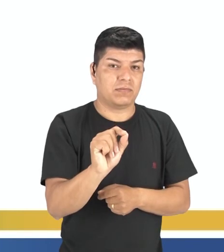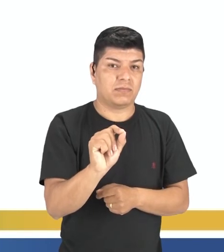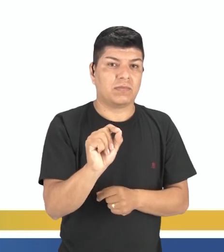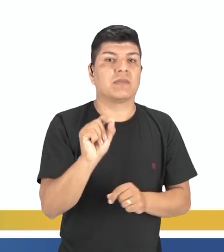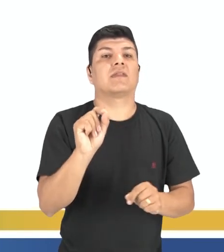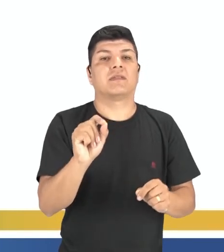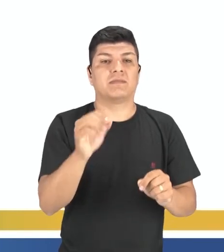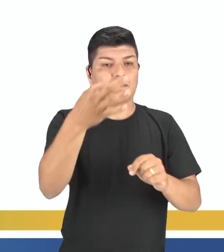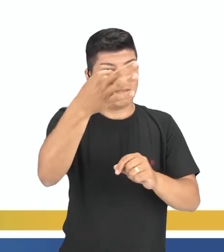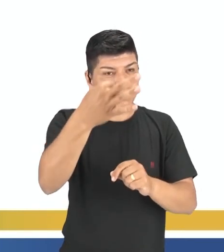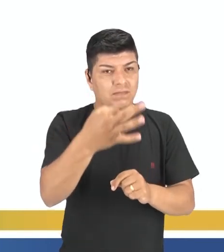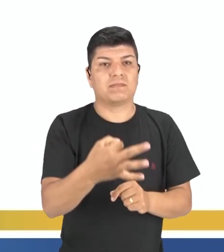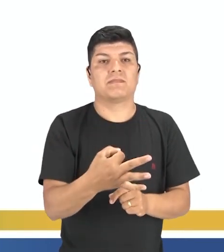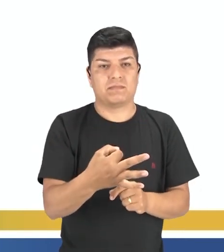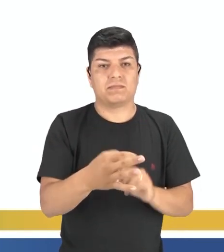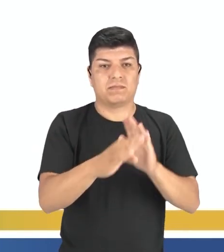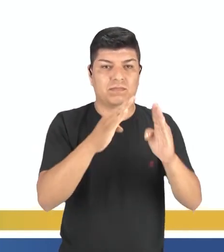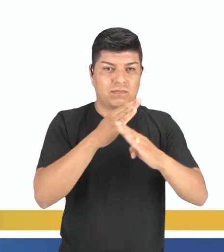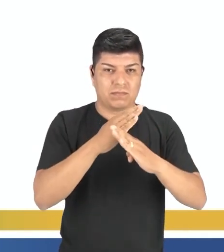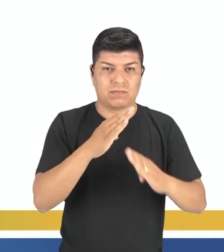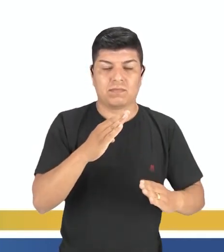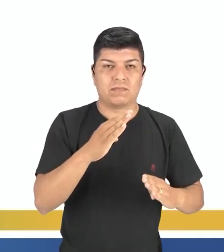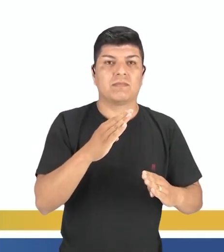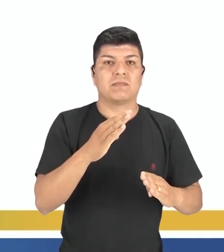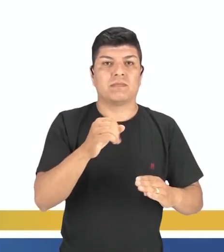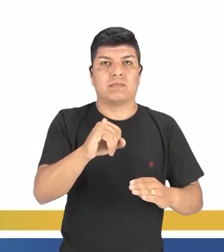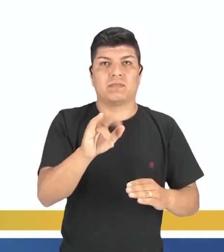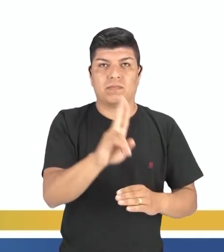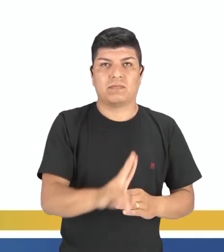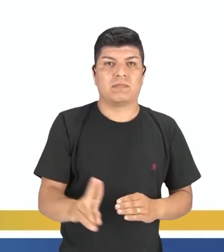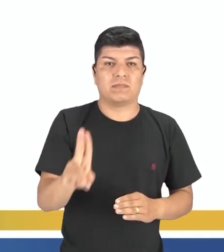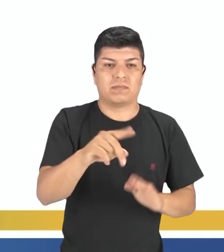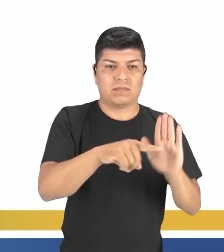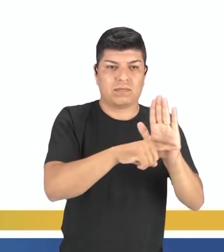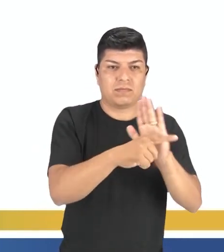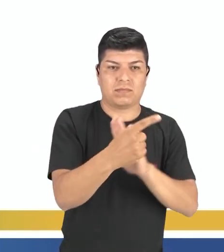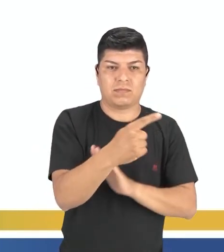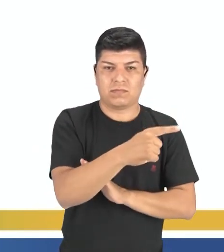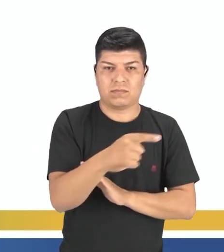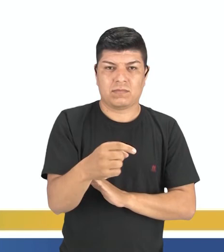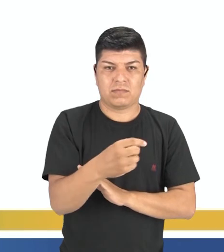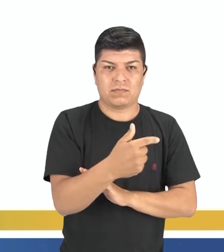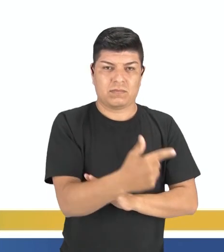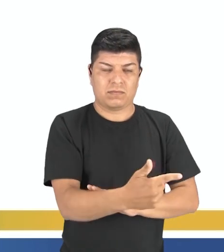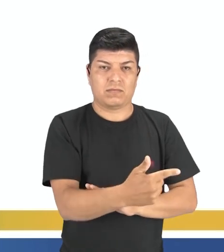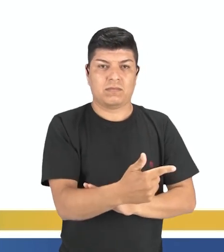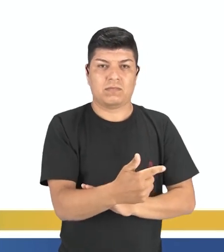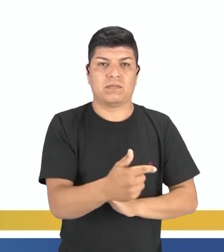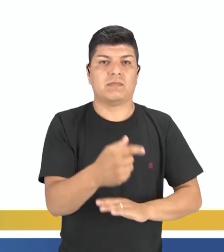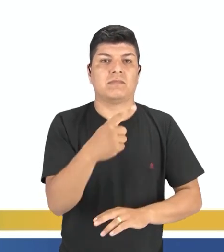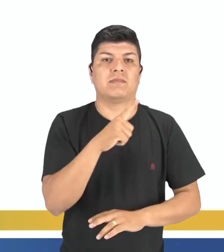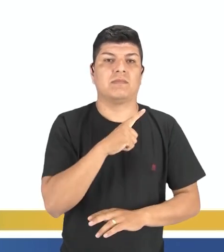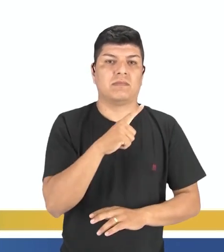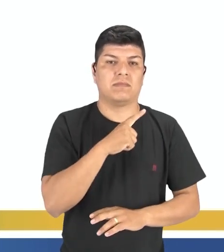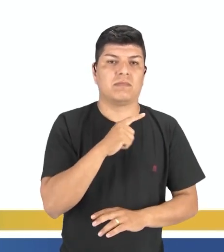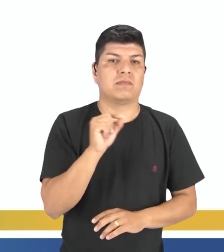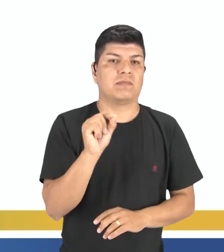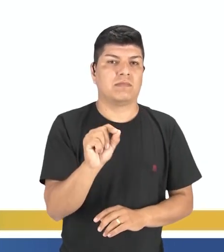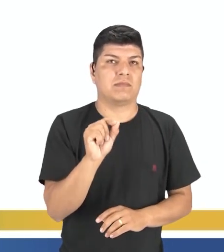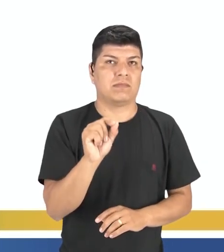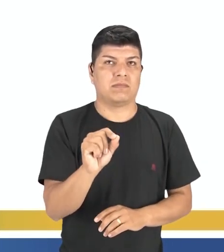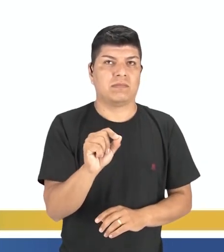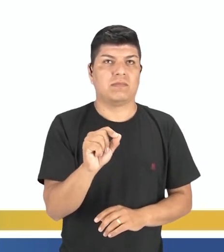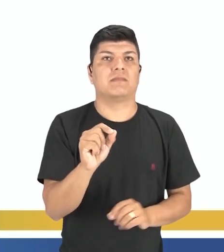vai satisfazer essa inequação. Então, se eu pegar menos 1 sobre 2 ou menos 2, eu terei aí